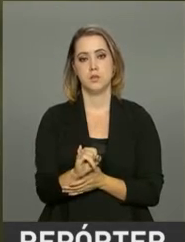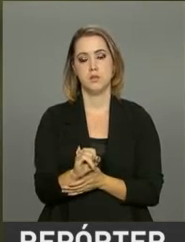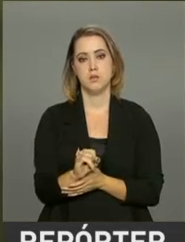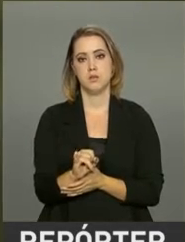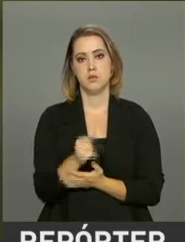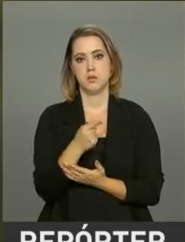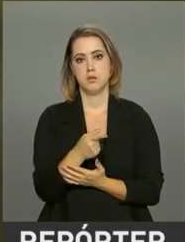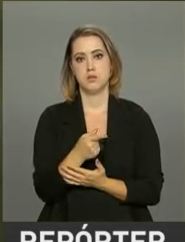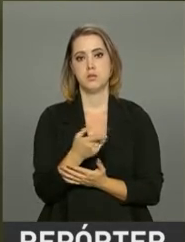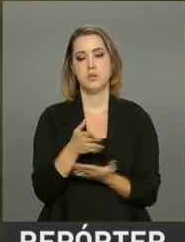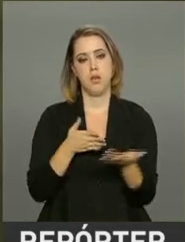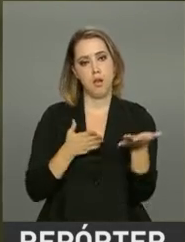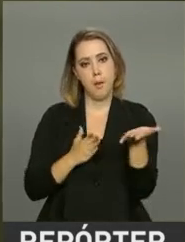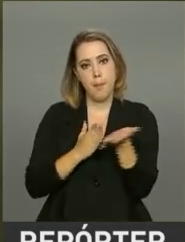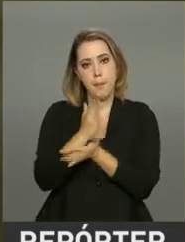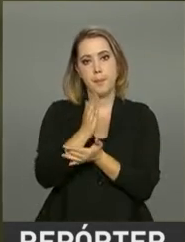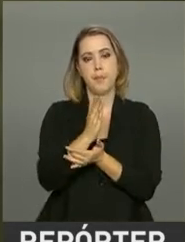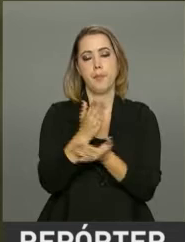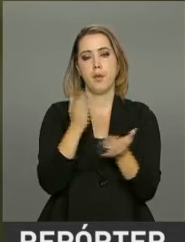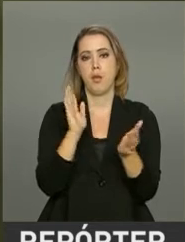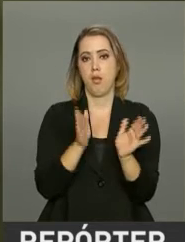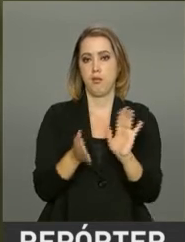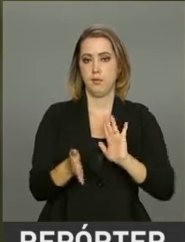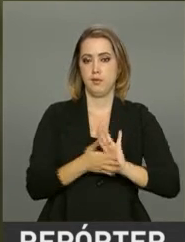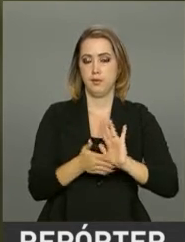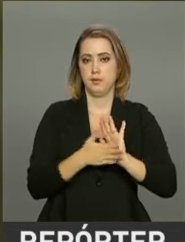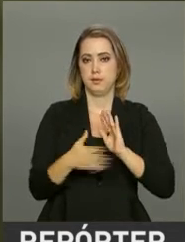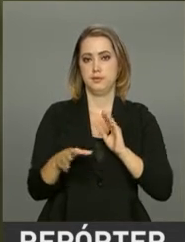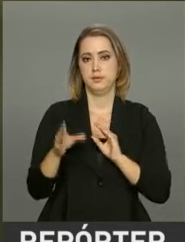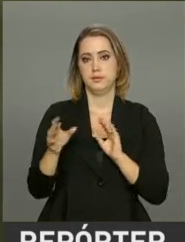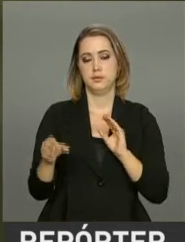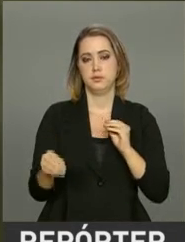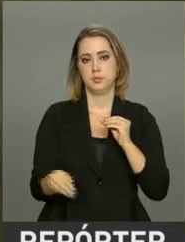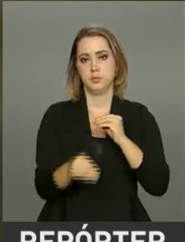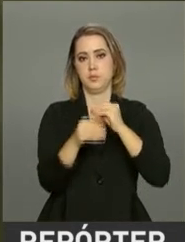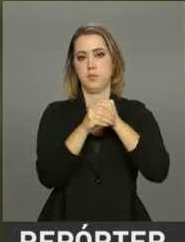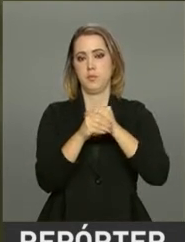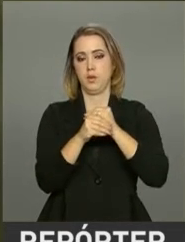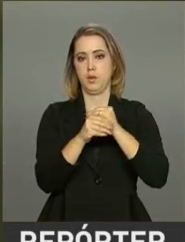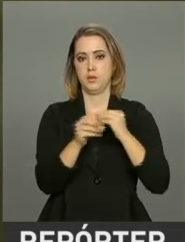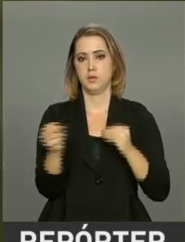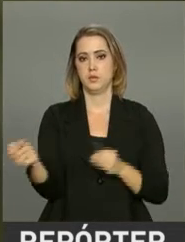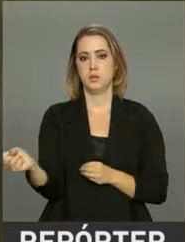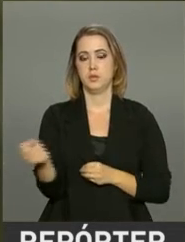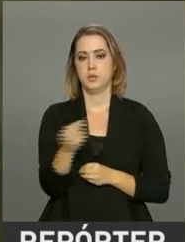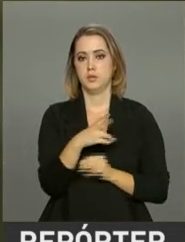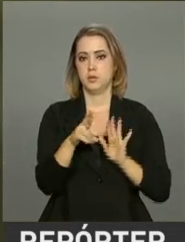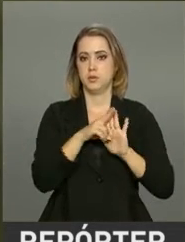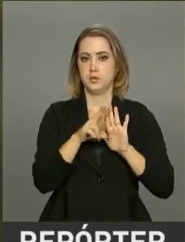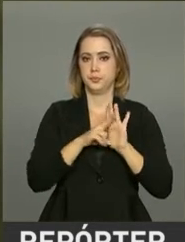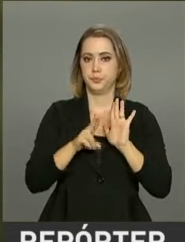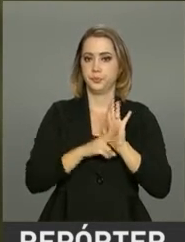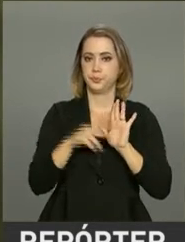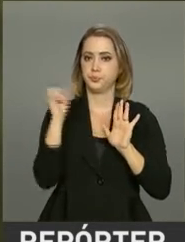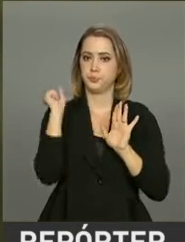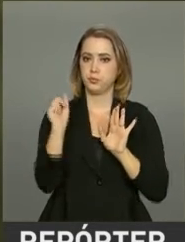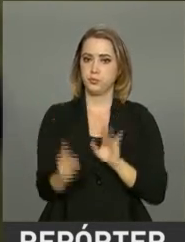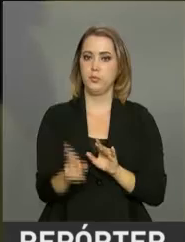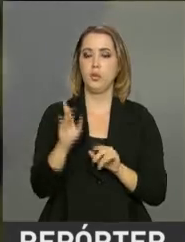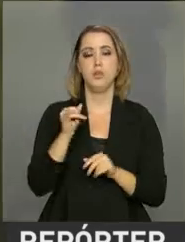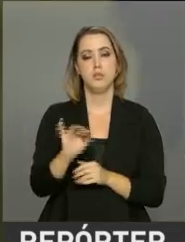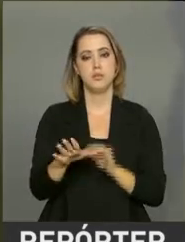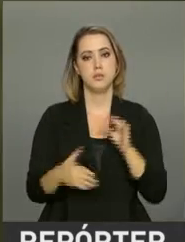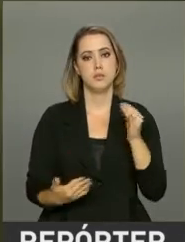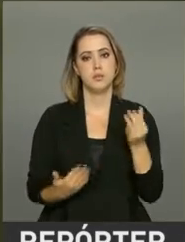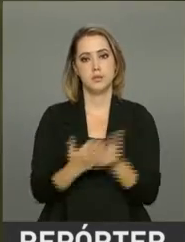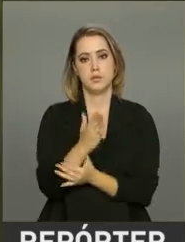a admissibilidade da proposta de emenda constitucional que altera as regras da Previdência Social for aprovada